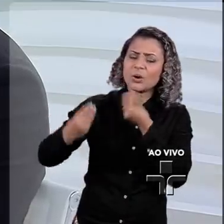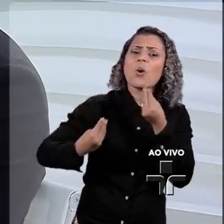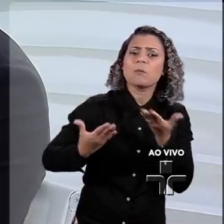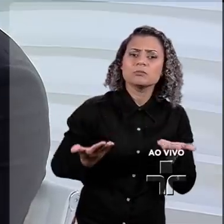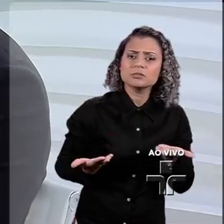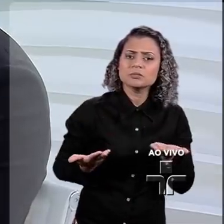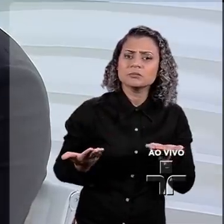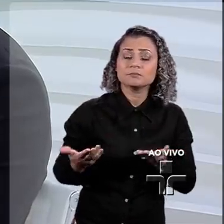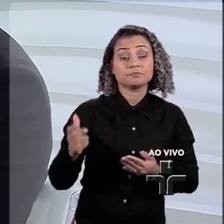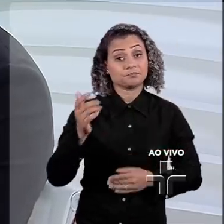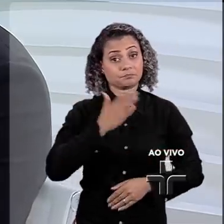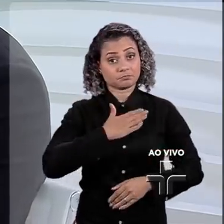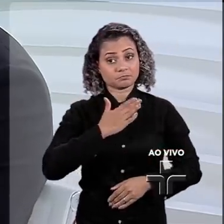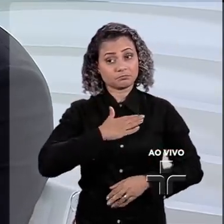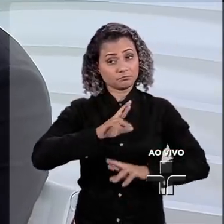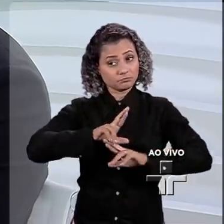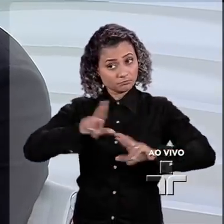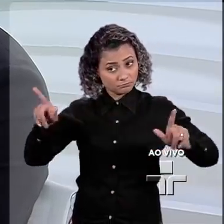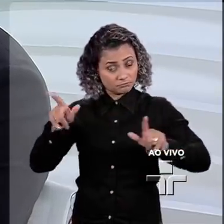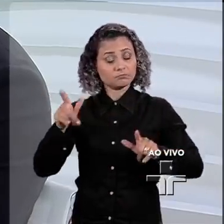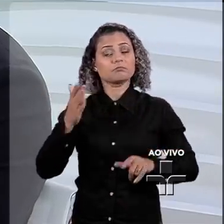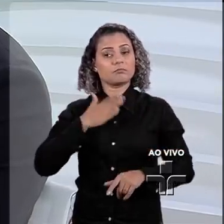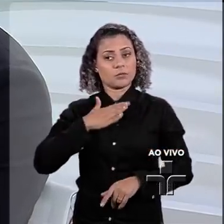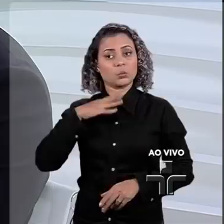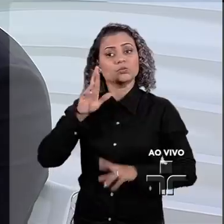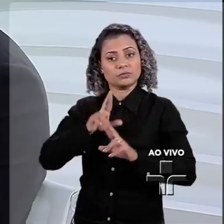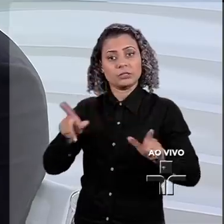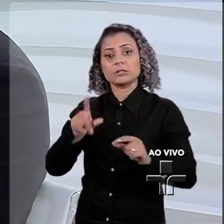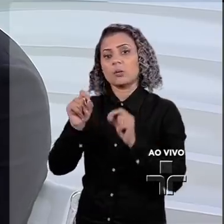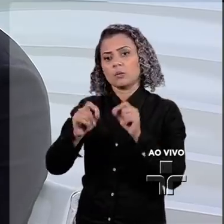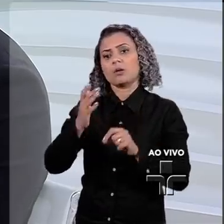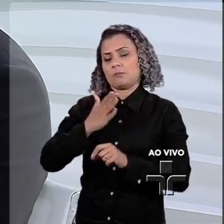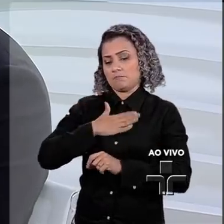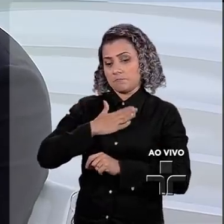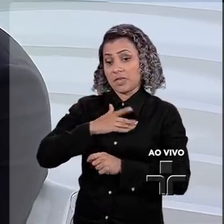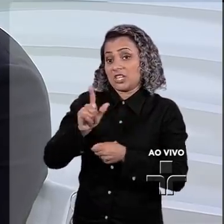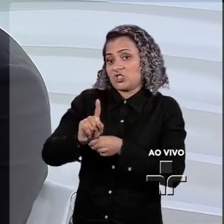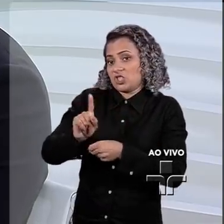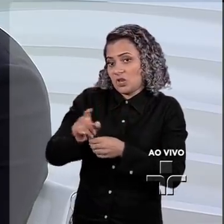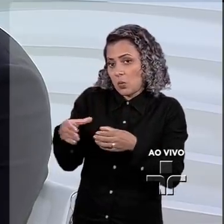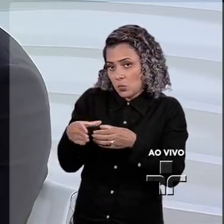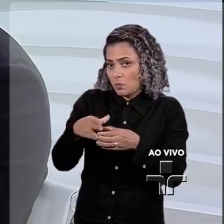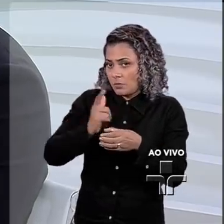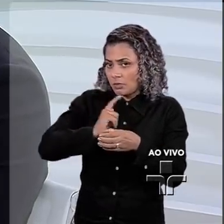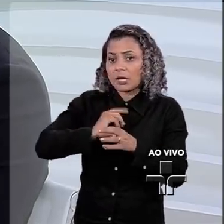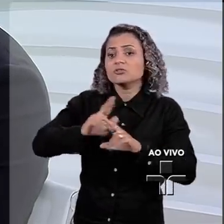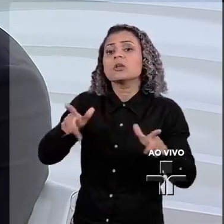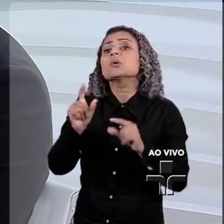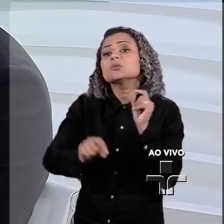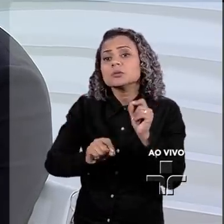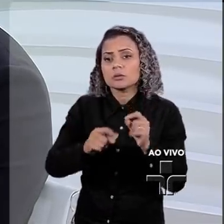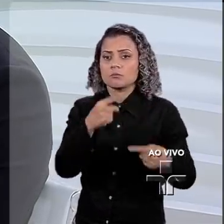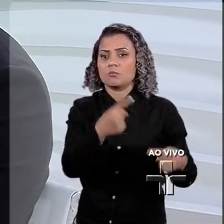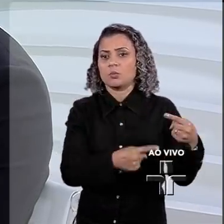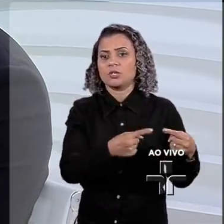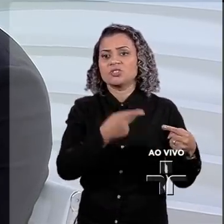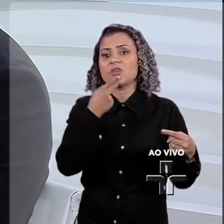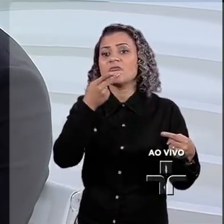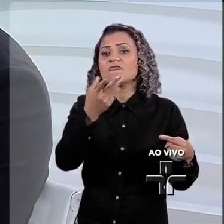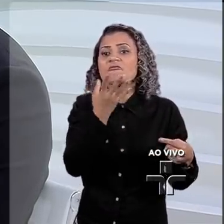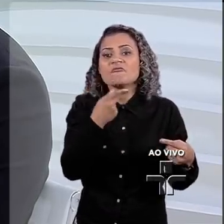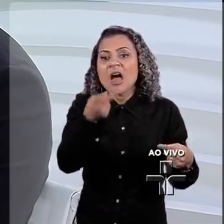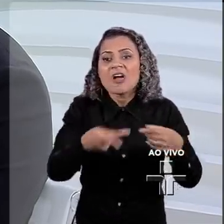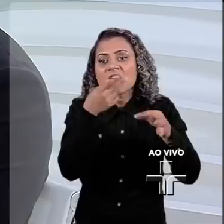que o grande diferencial, vamos dizer, que eu tenho, que a minha gestão tem, é que eu acho que o político precisa falar menos e ouvir